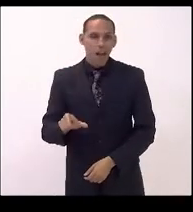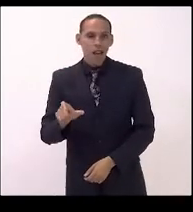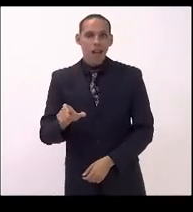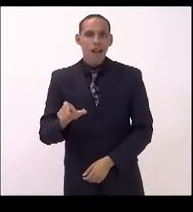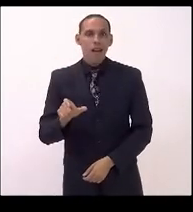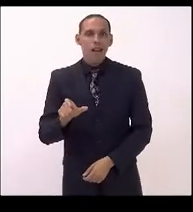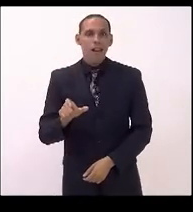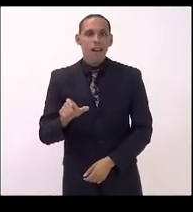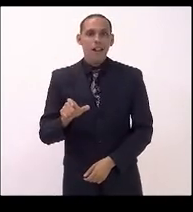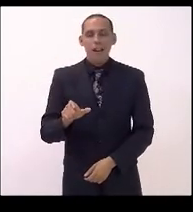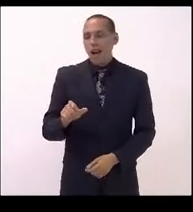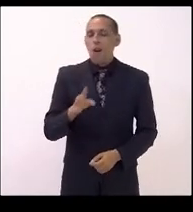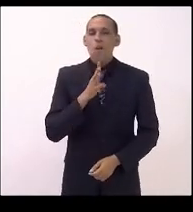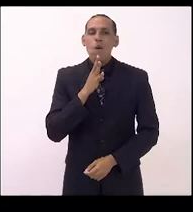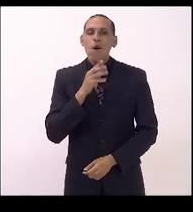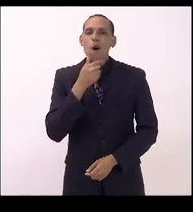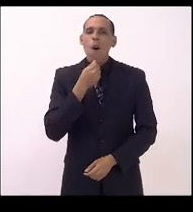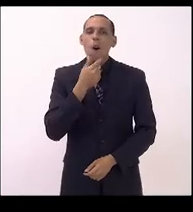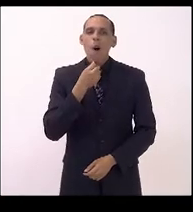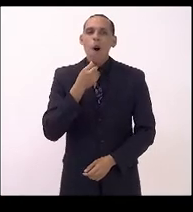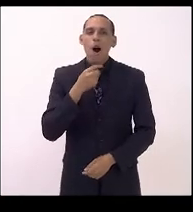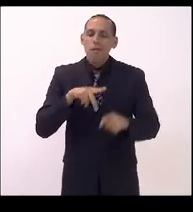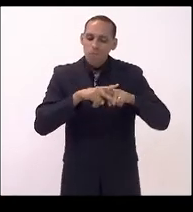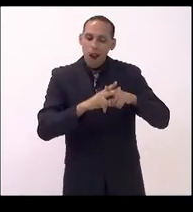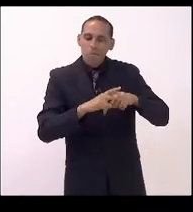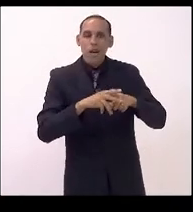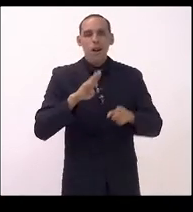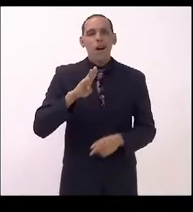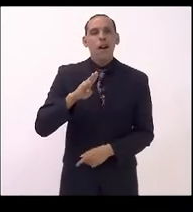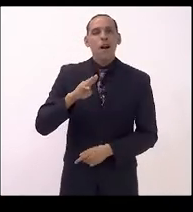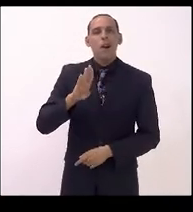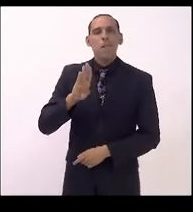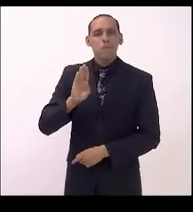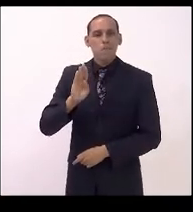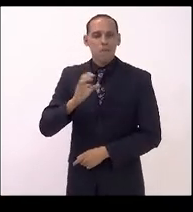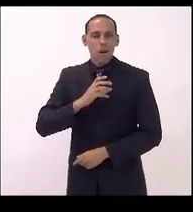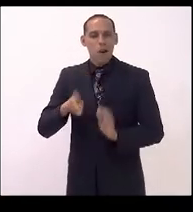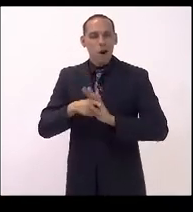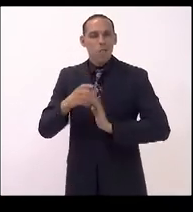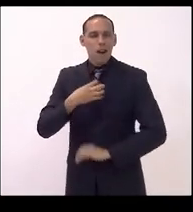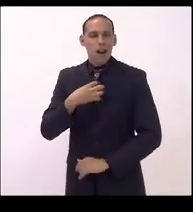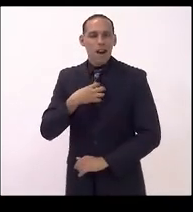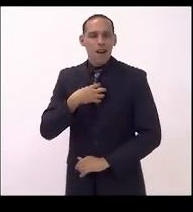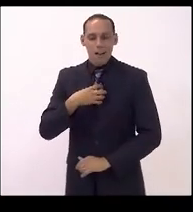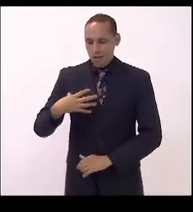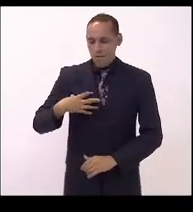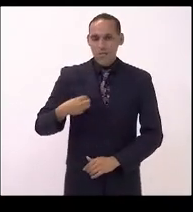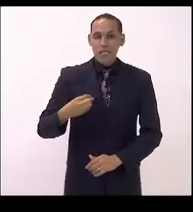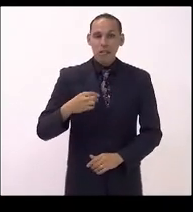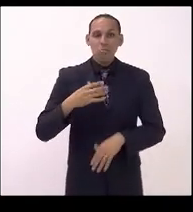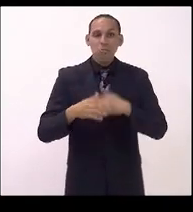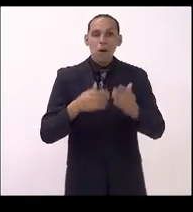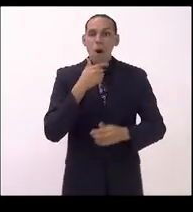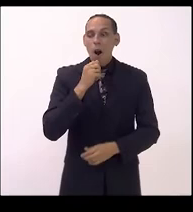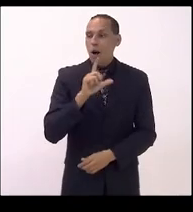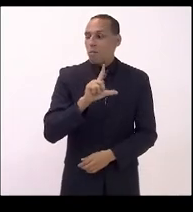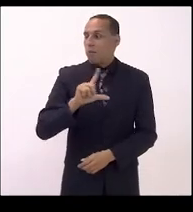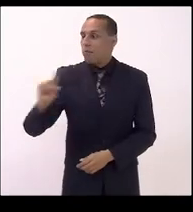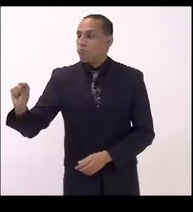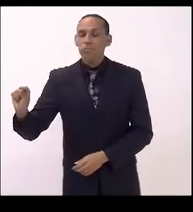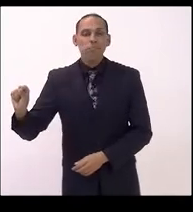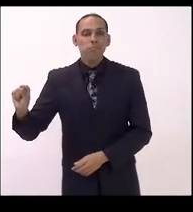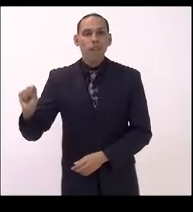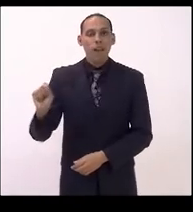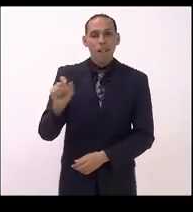que era um mecânico, teve um filho com esse baiano, consequentemente, depois ele se afasta dela e ela